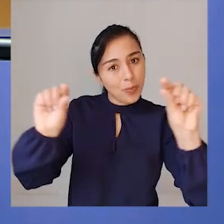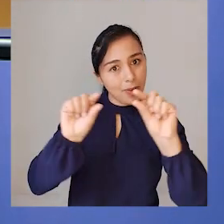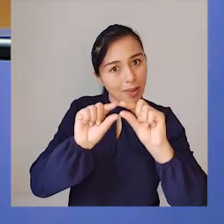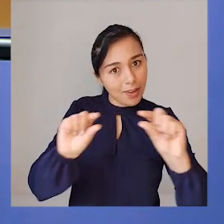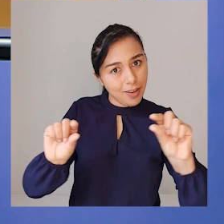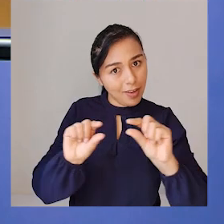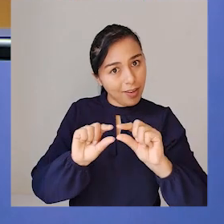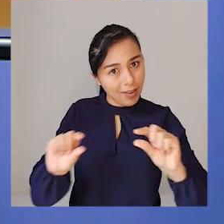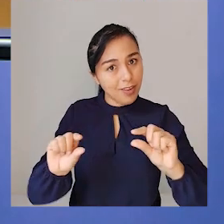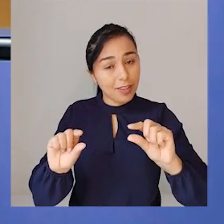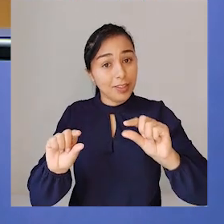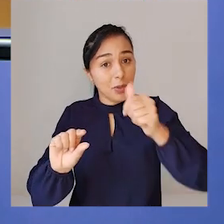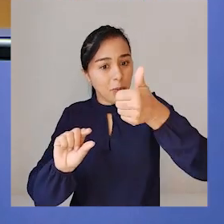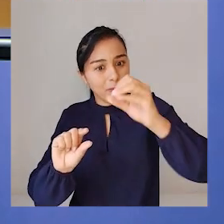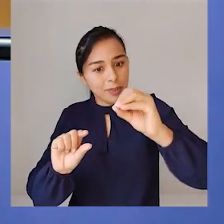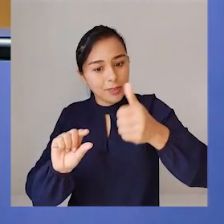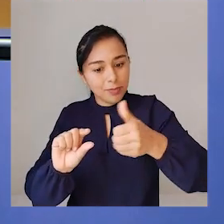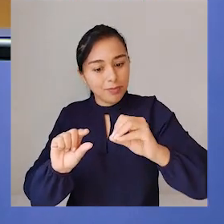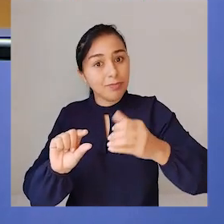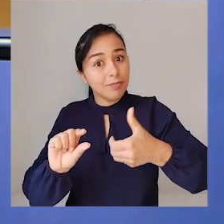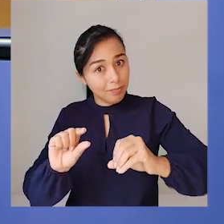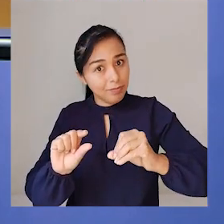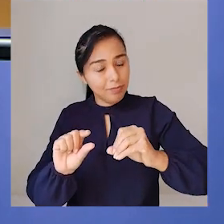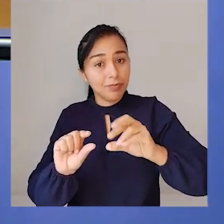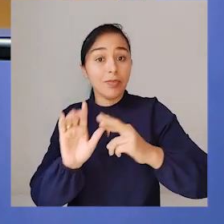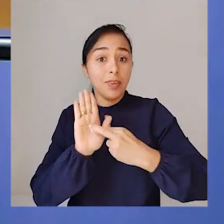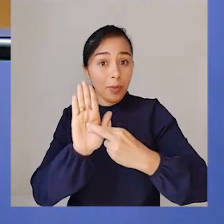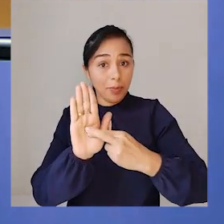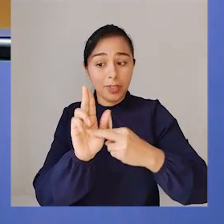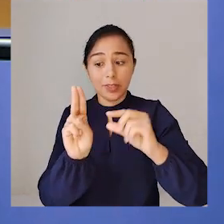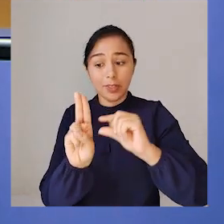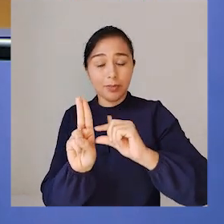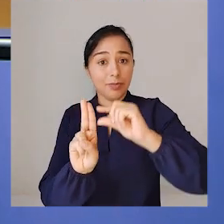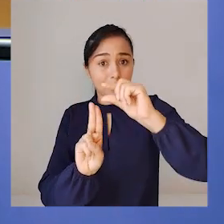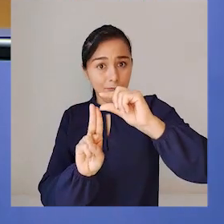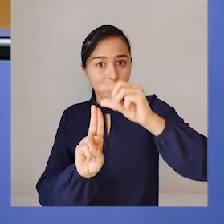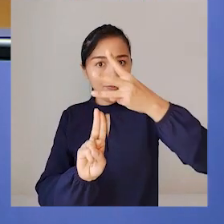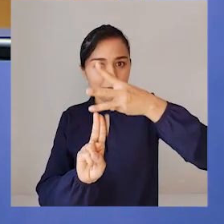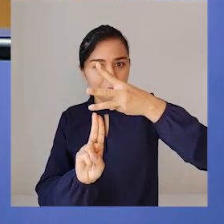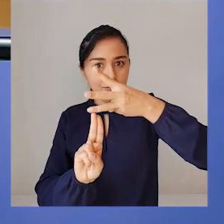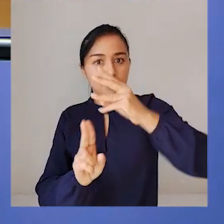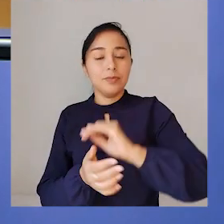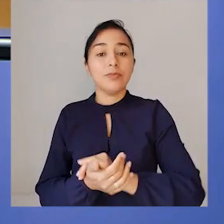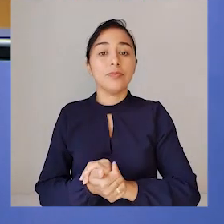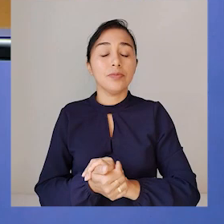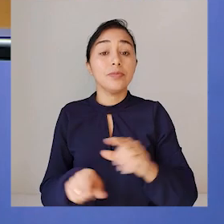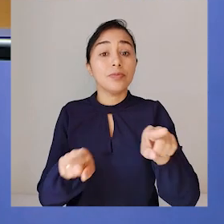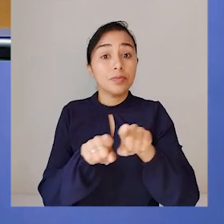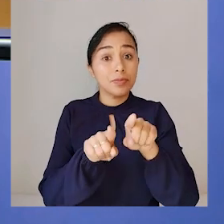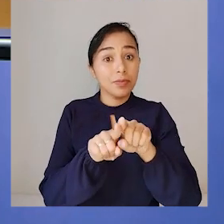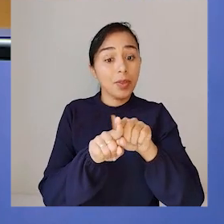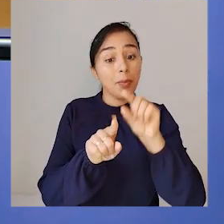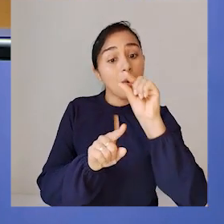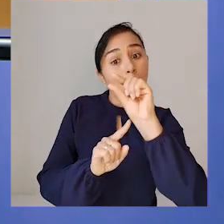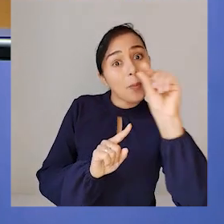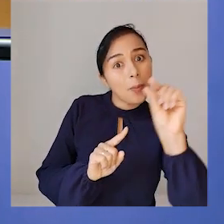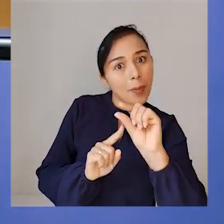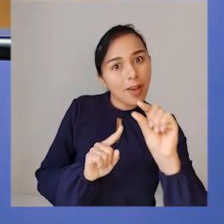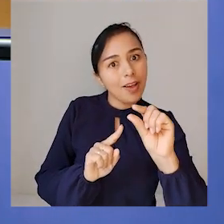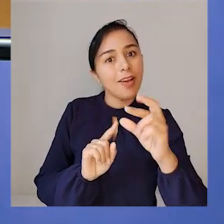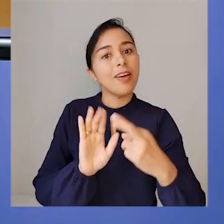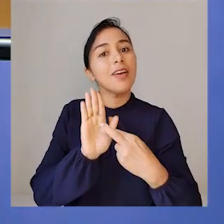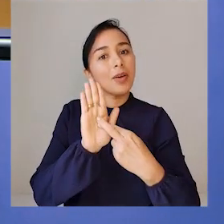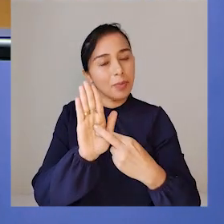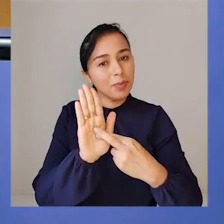nesse caso aqui são 3 dezenas, representando aqui o 3, e eu tenho os bloquinhos menores para representar